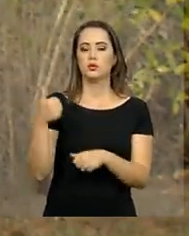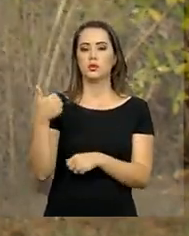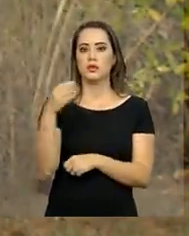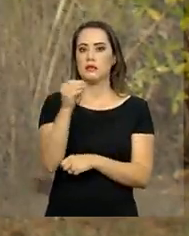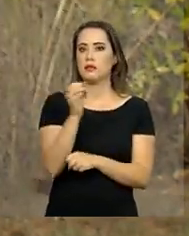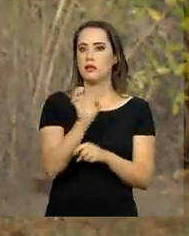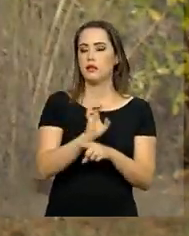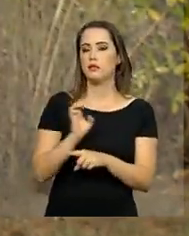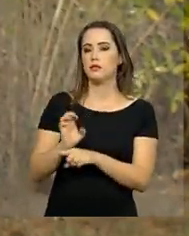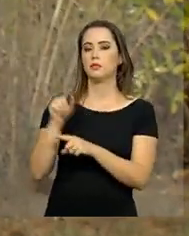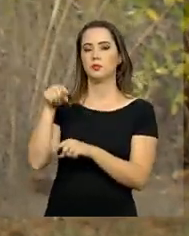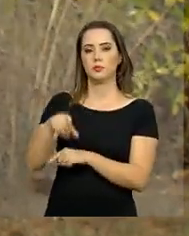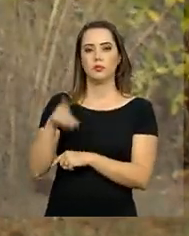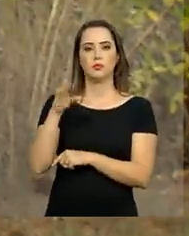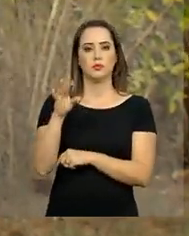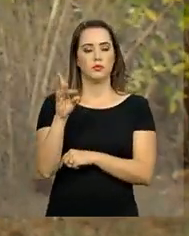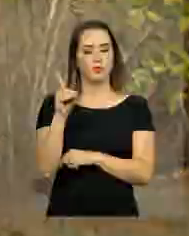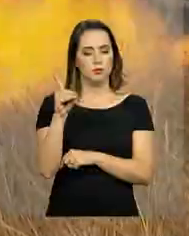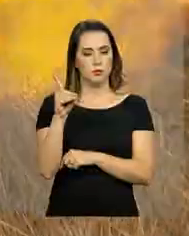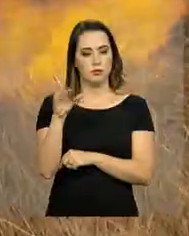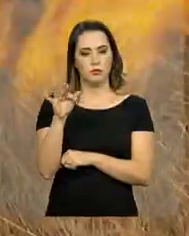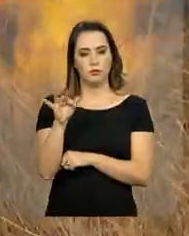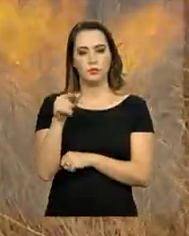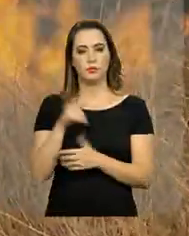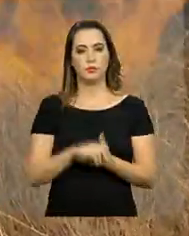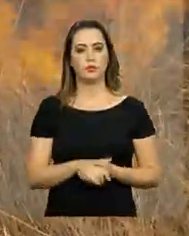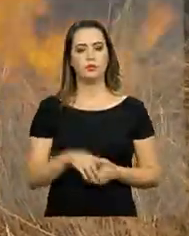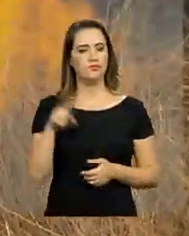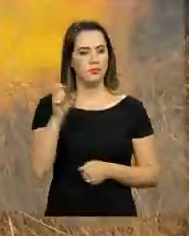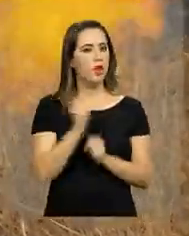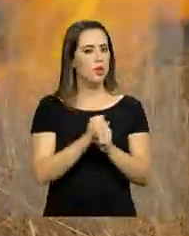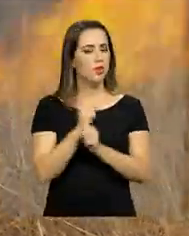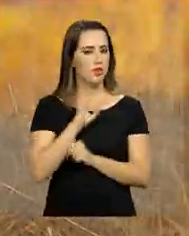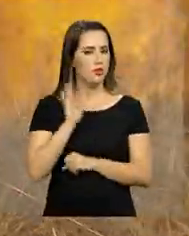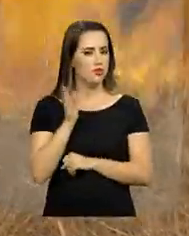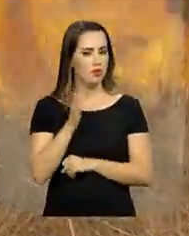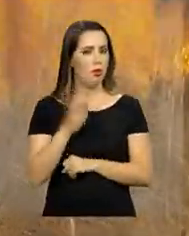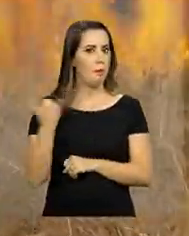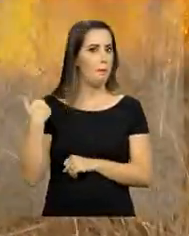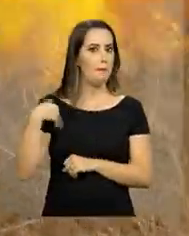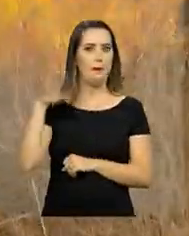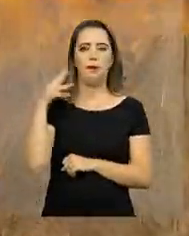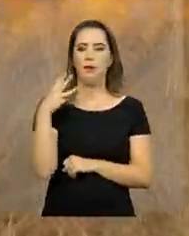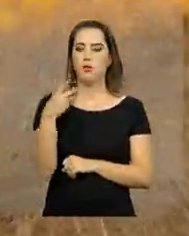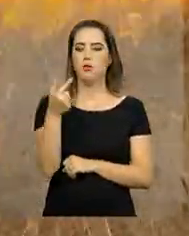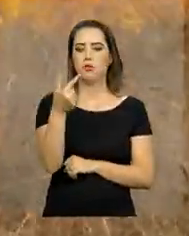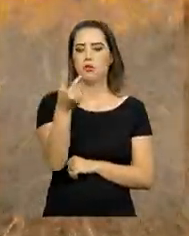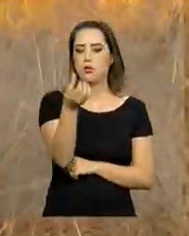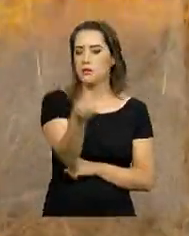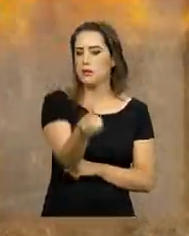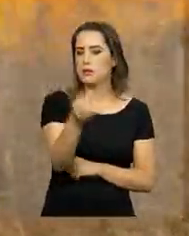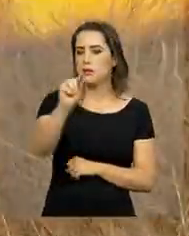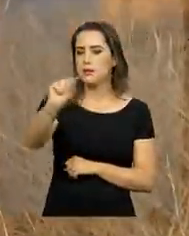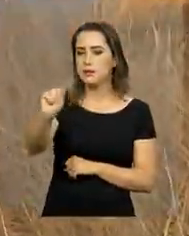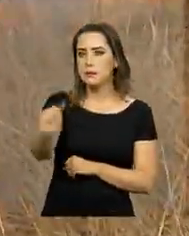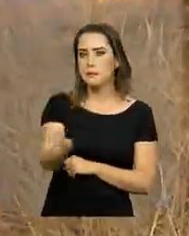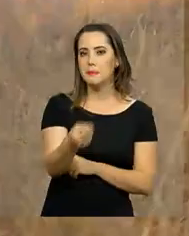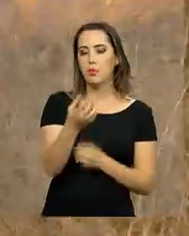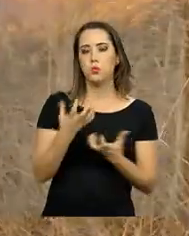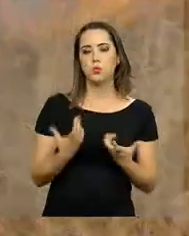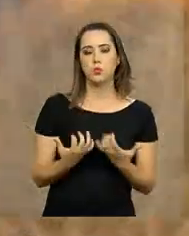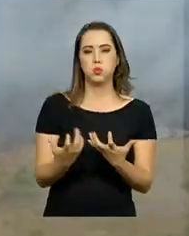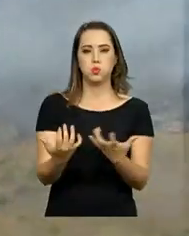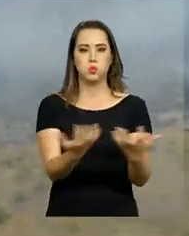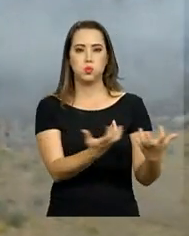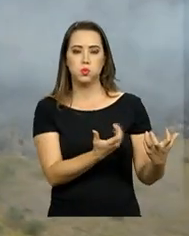e aqui no distrito federal neste ano já foram registrados mais de 36 mil focos de incêndio em todo